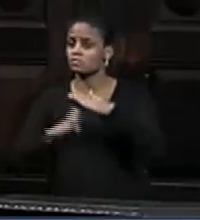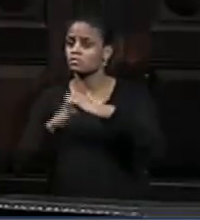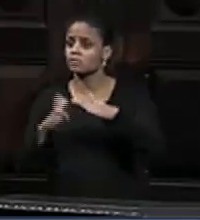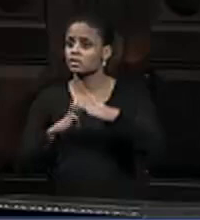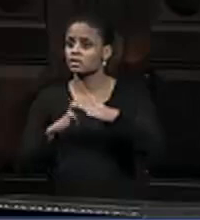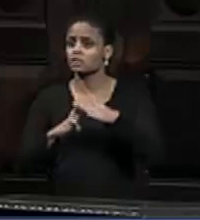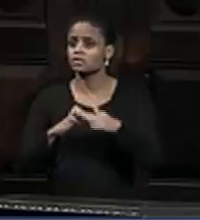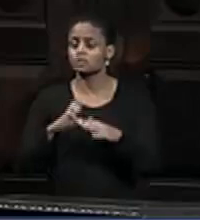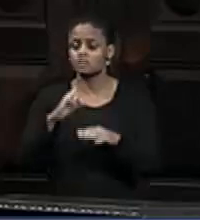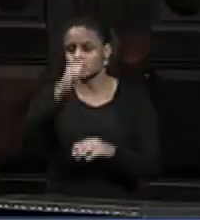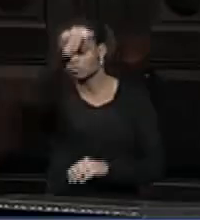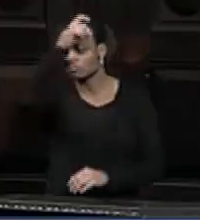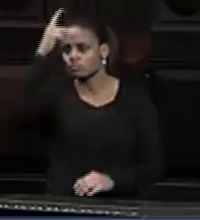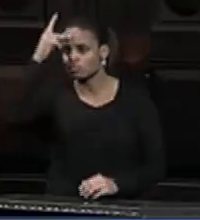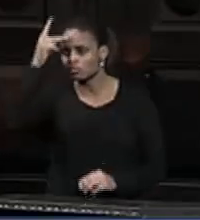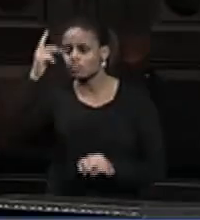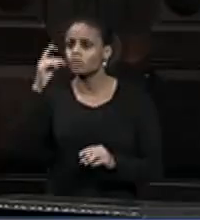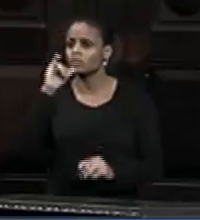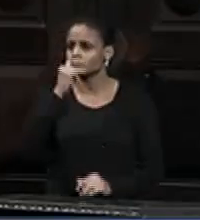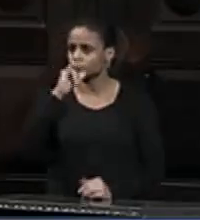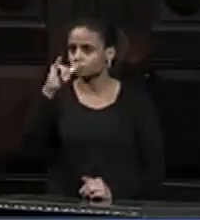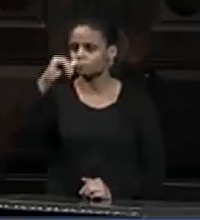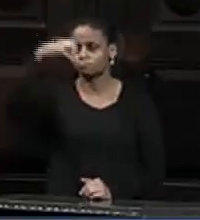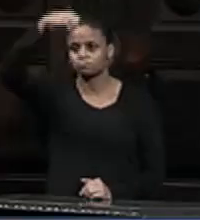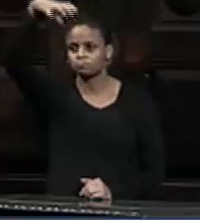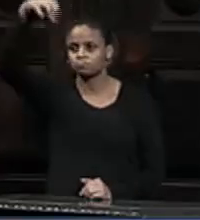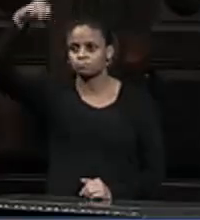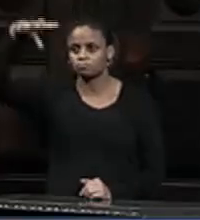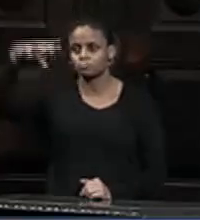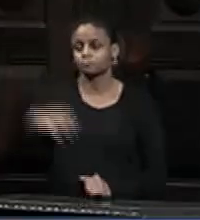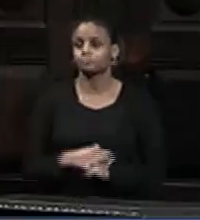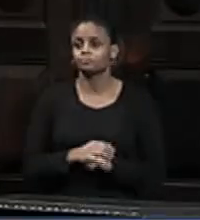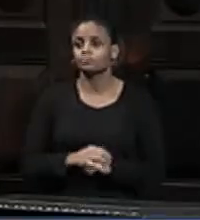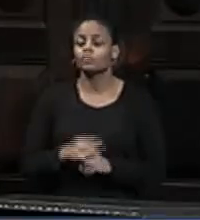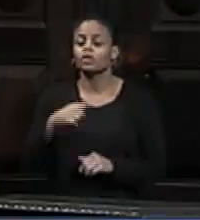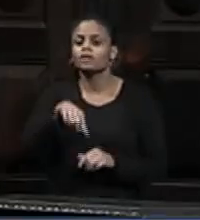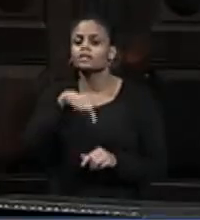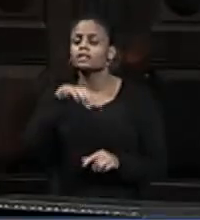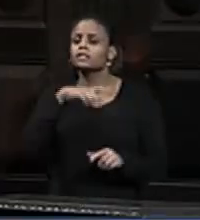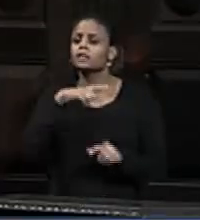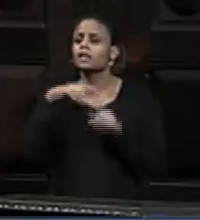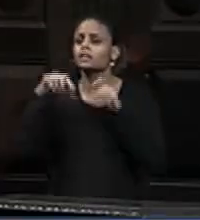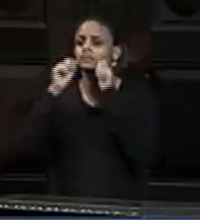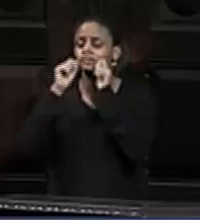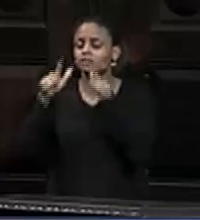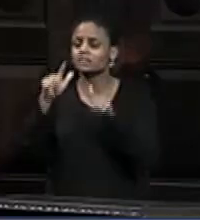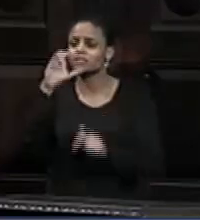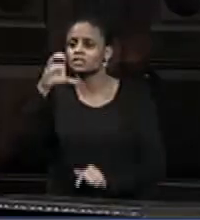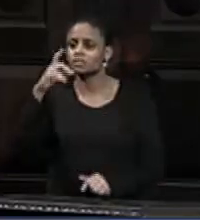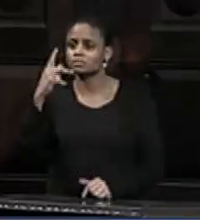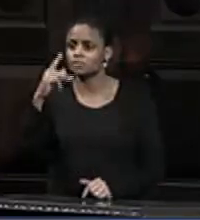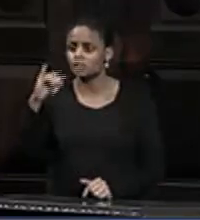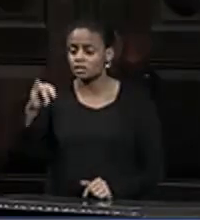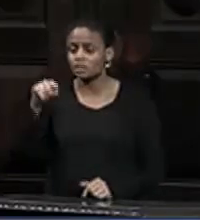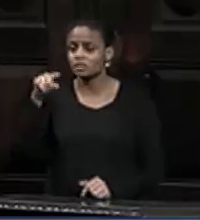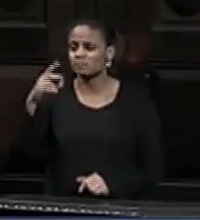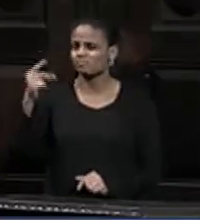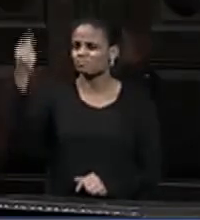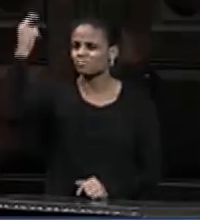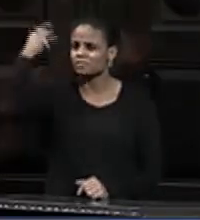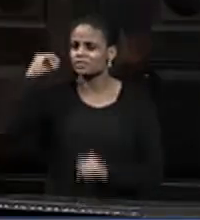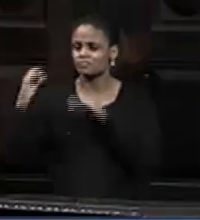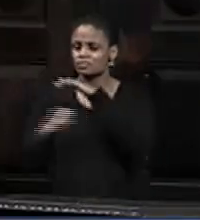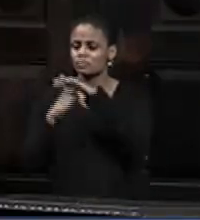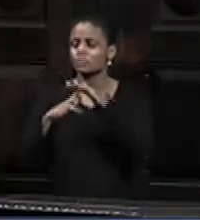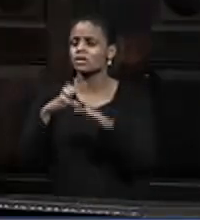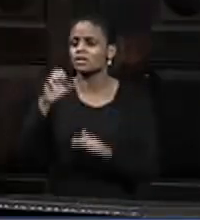uma CPI, na época em que a Ampla estava instalando a medição eletrônica centralizada. Uma